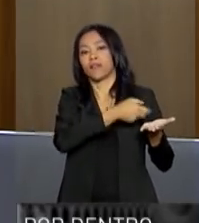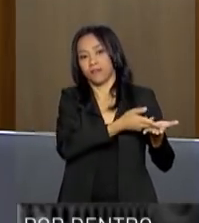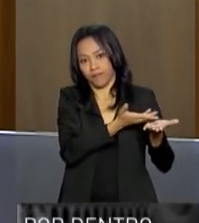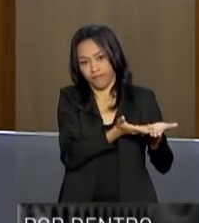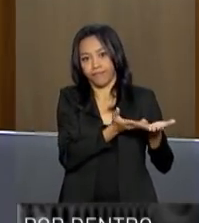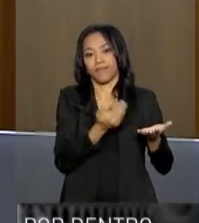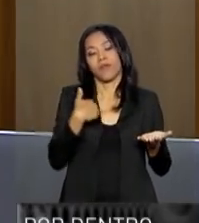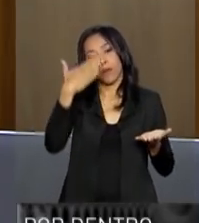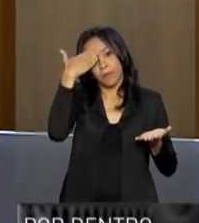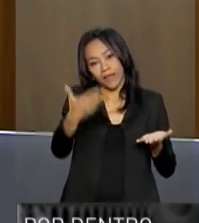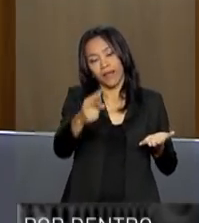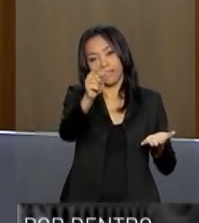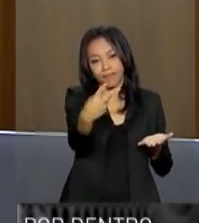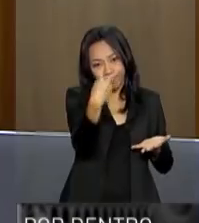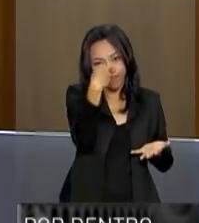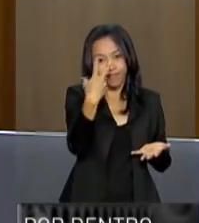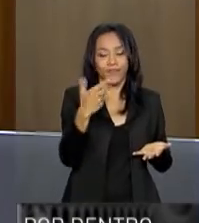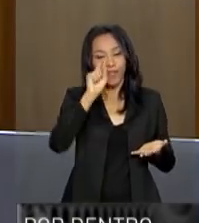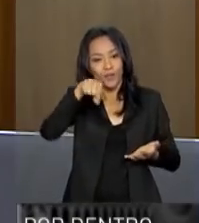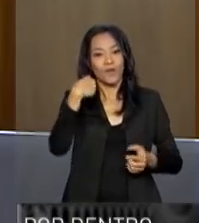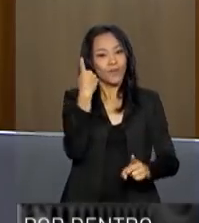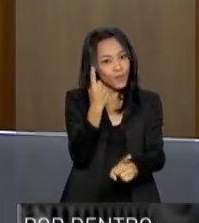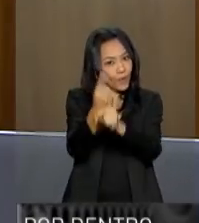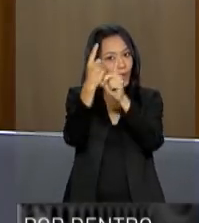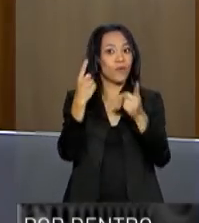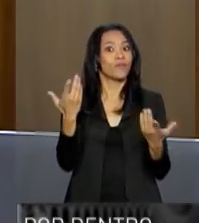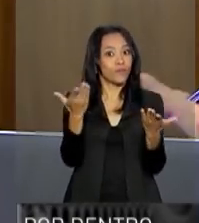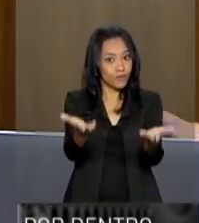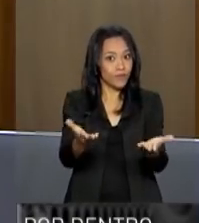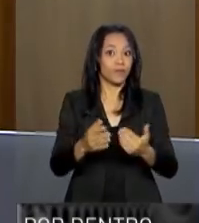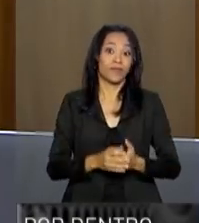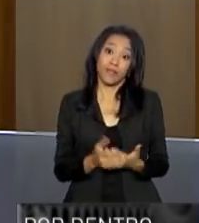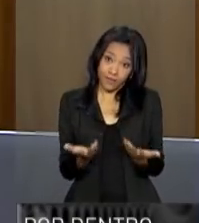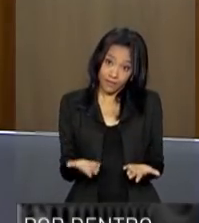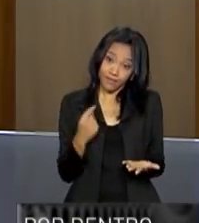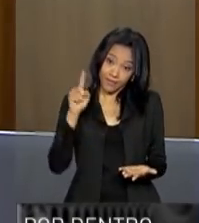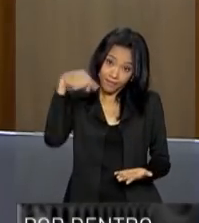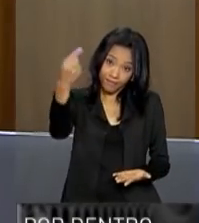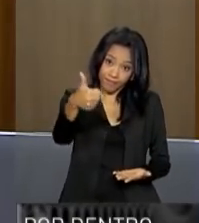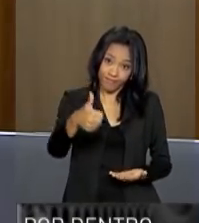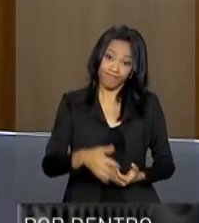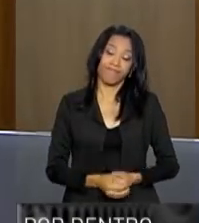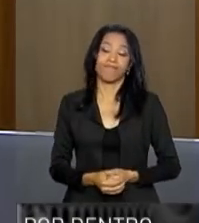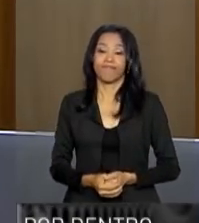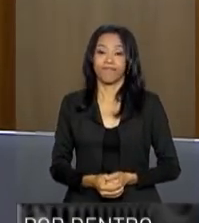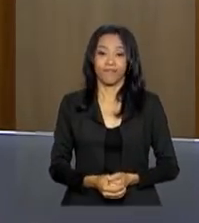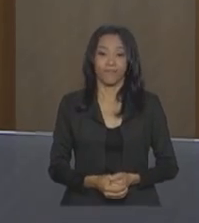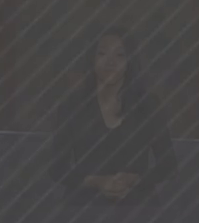muito obrigada pela companhia eo nosso encontro no próximo por dentro do governo então até lá